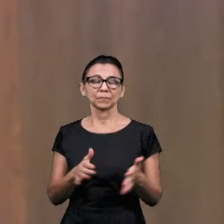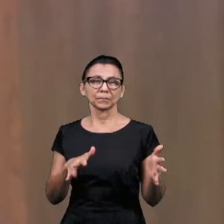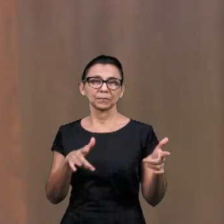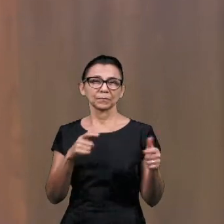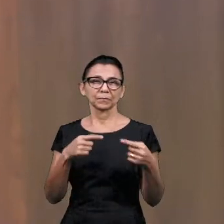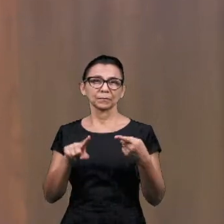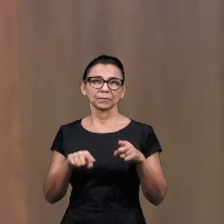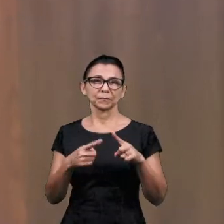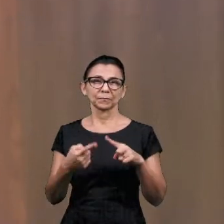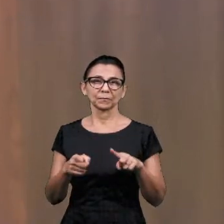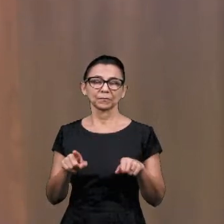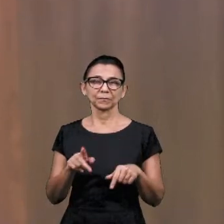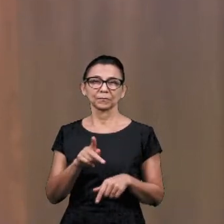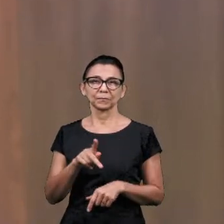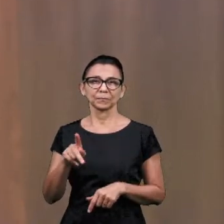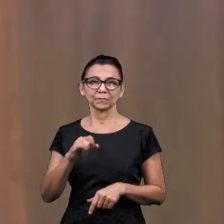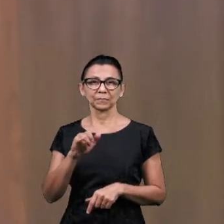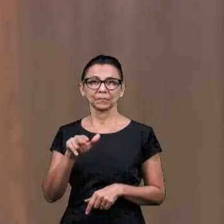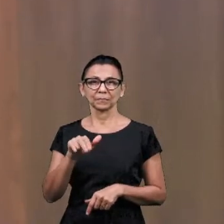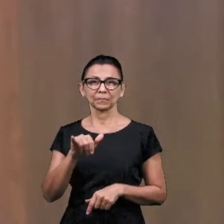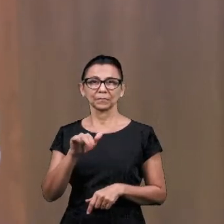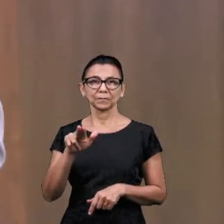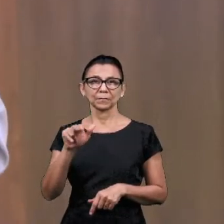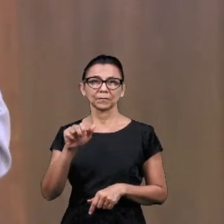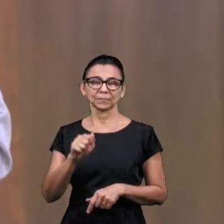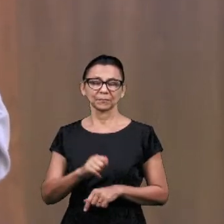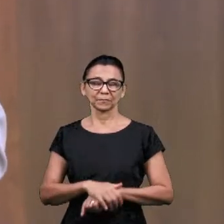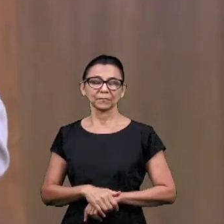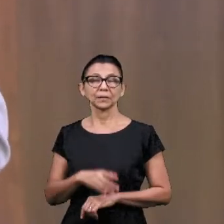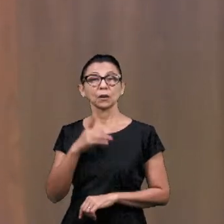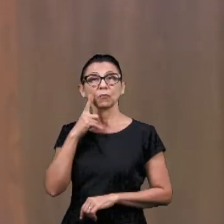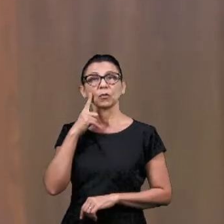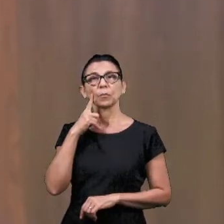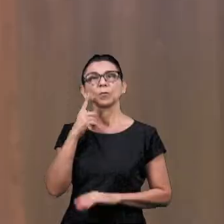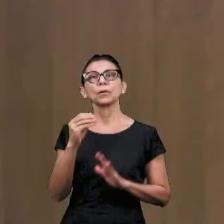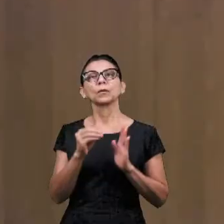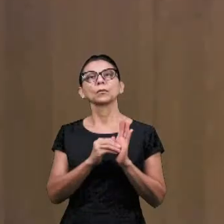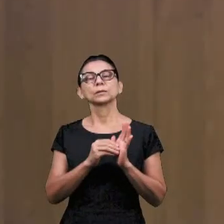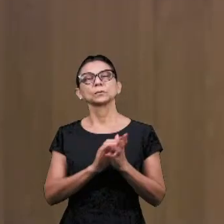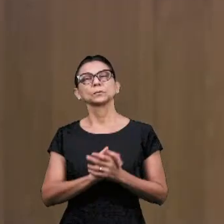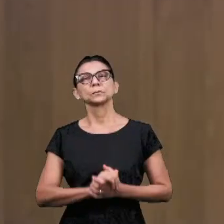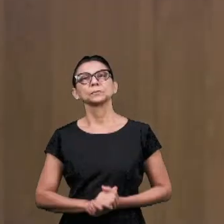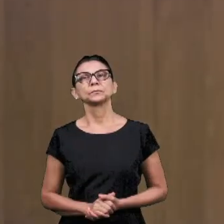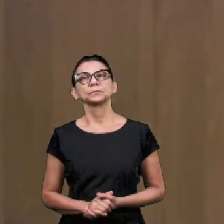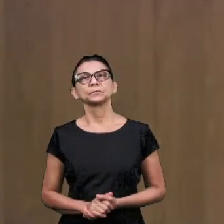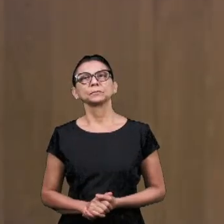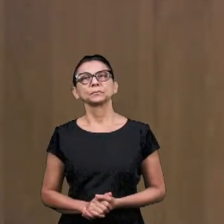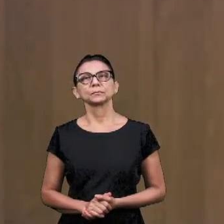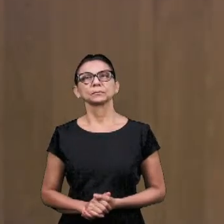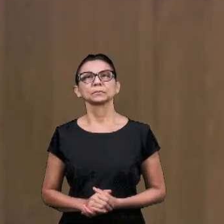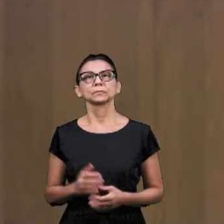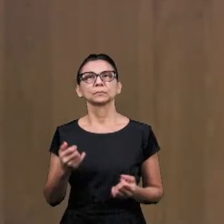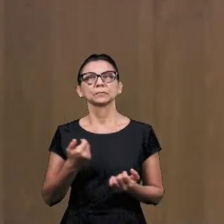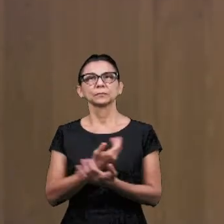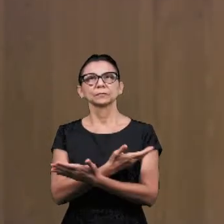professora Janaína. Amém? Vamos então assistir o conteúdo das nossas CIAs. Nós cumprimentamos a todos que